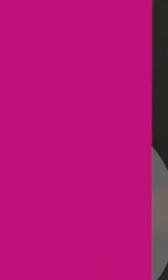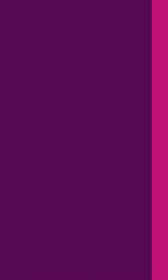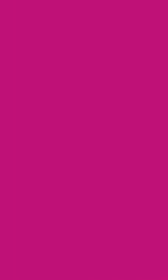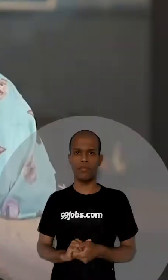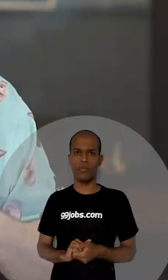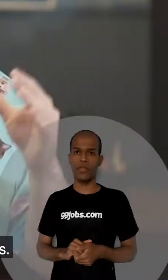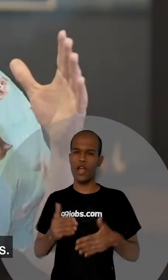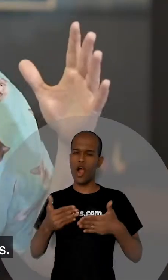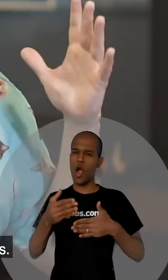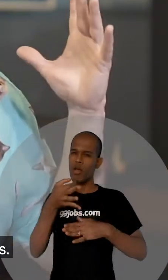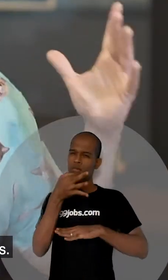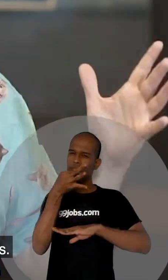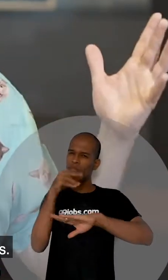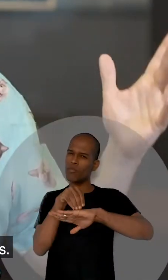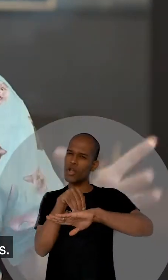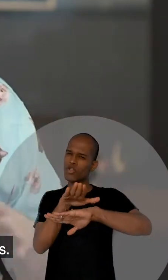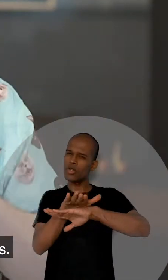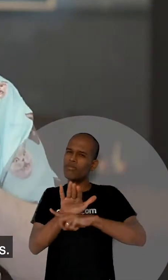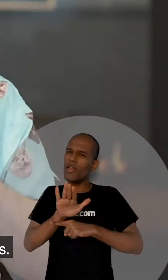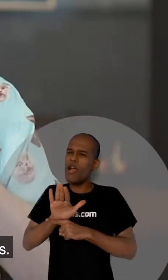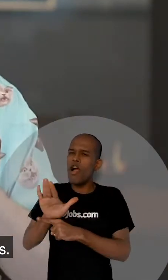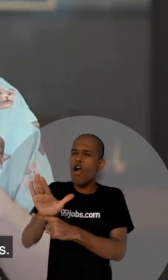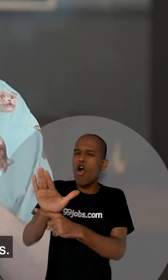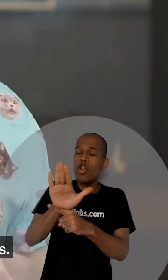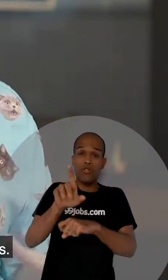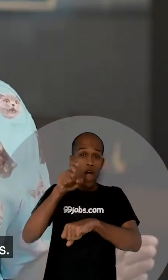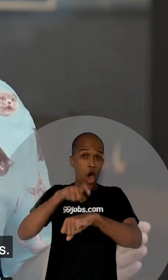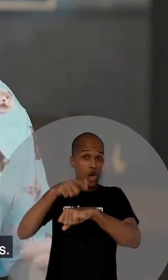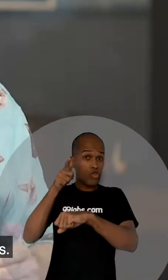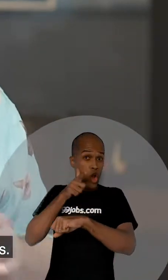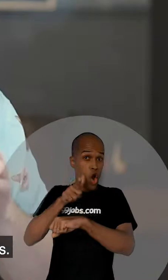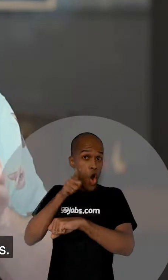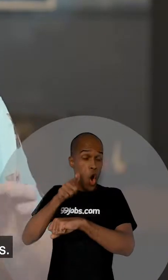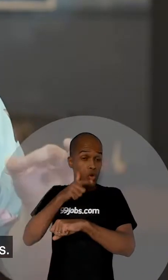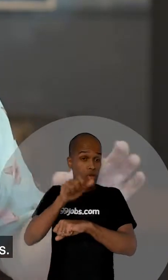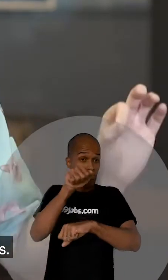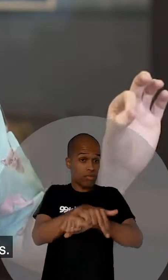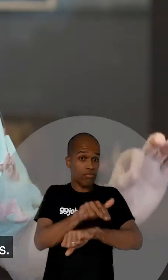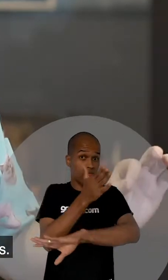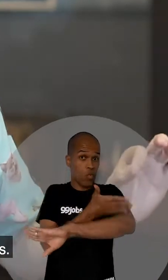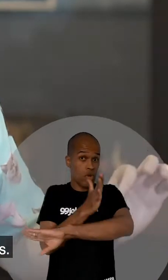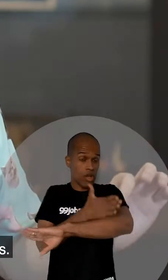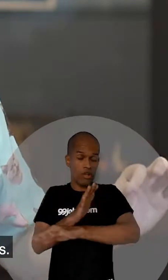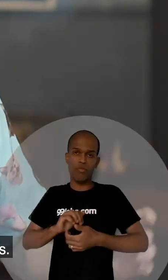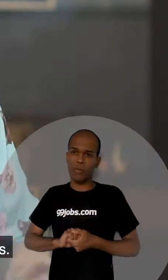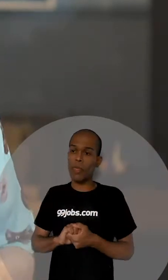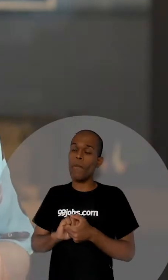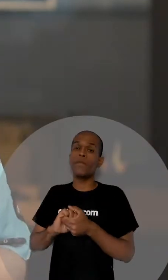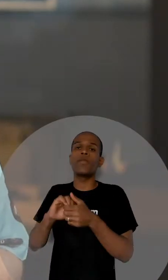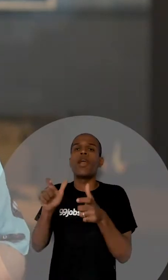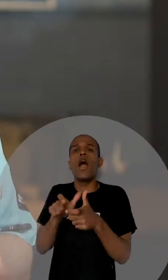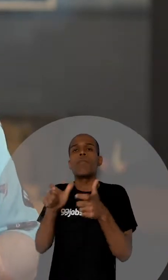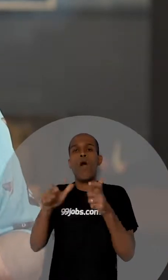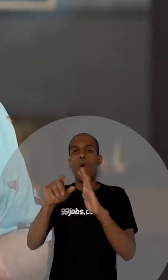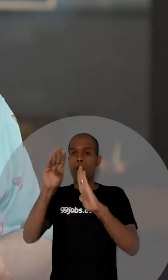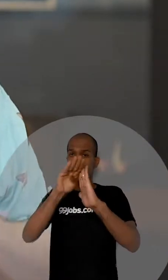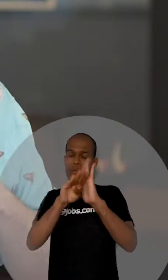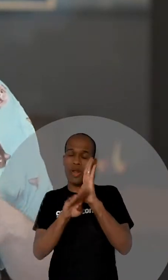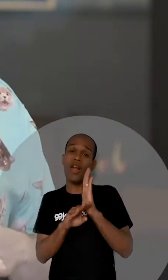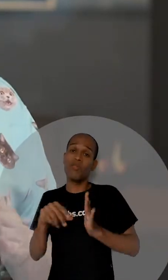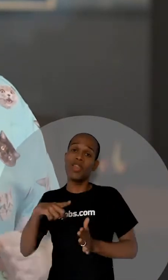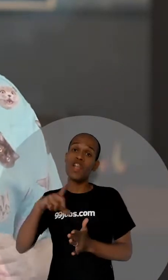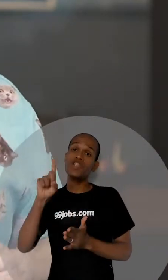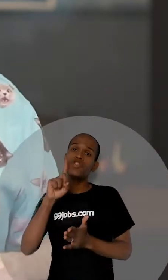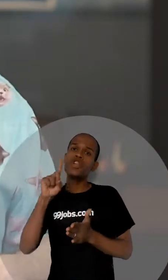99jobs.com/magazine-luiza. Agora eu vou te dar uma super dica que tem ajudado muita gente na hora de conquistar aquele estágio dos sonhos. A maioria desses programas tem